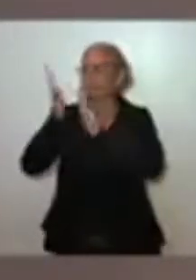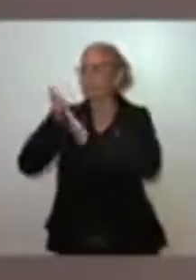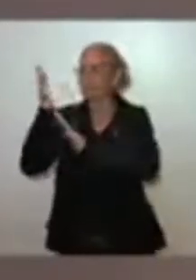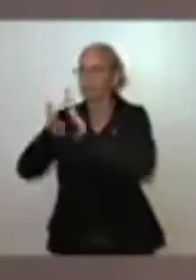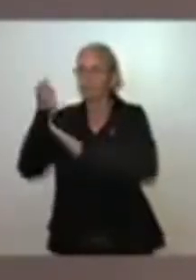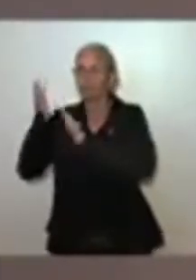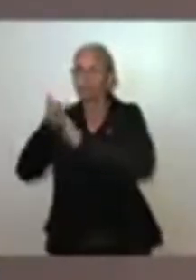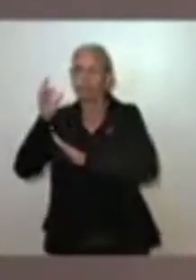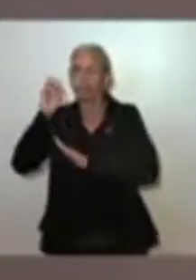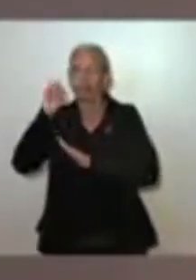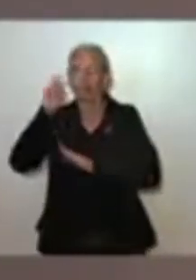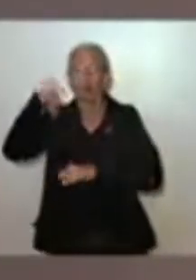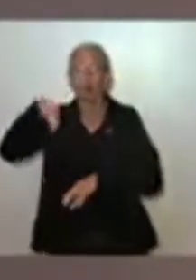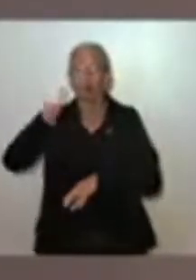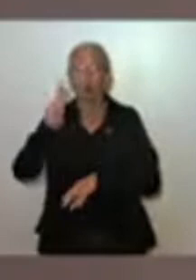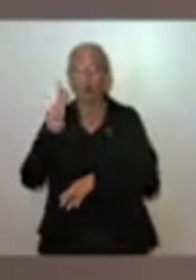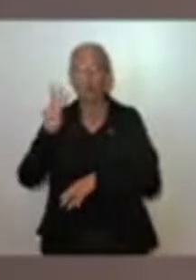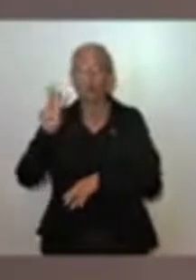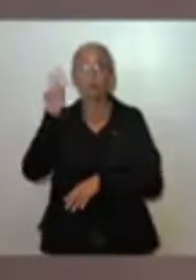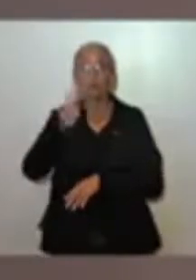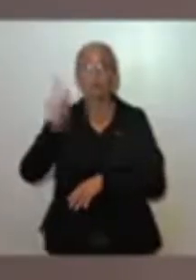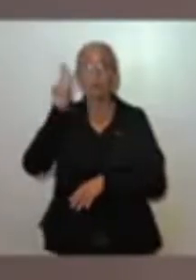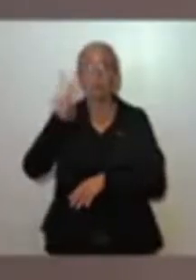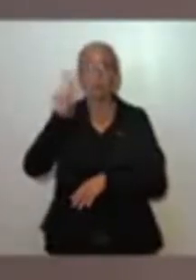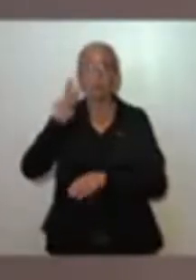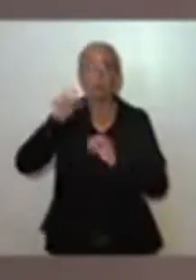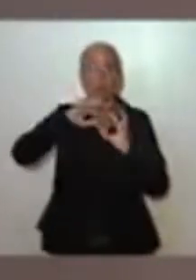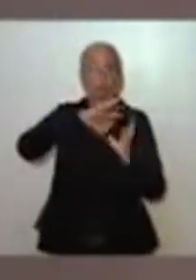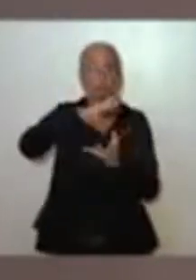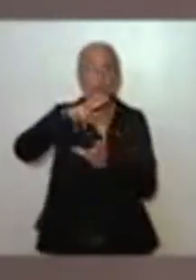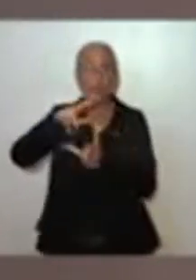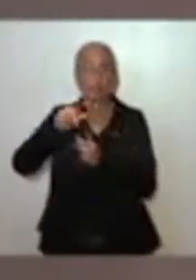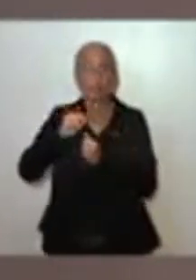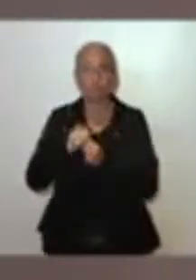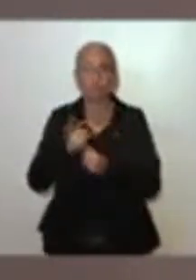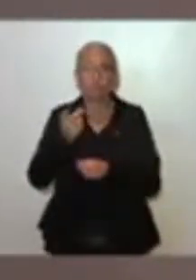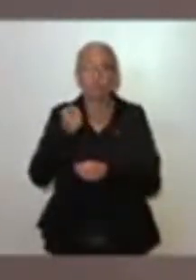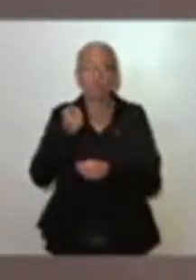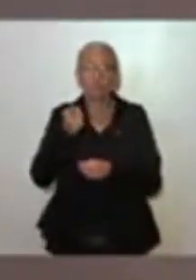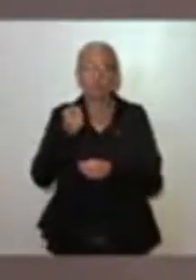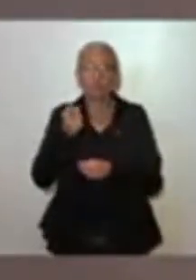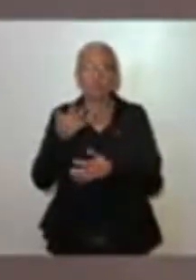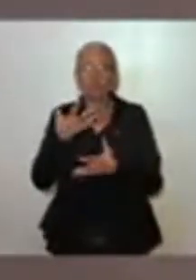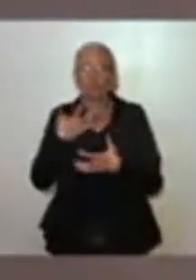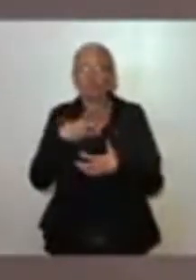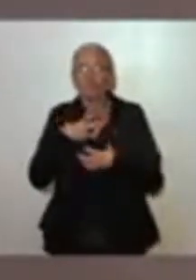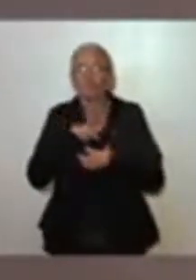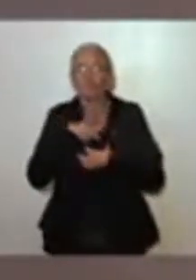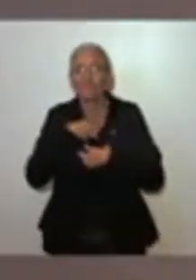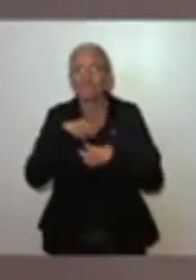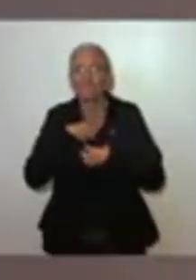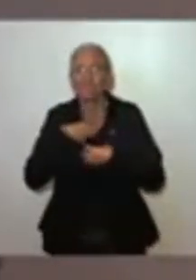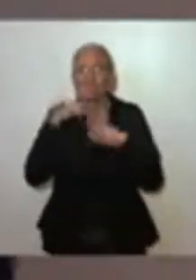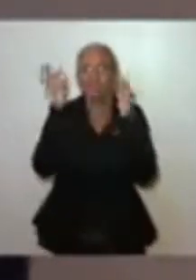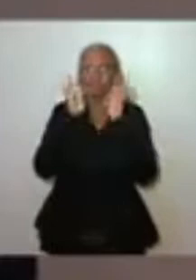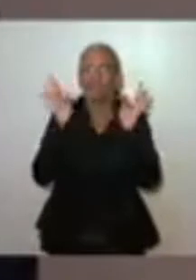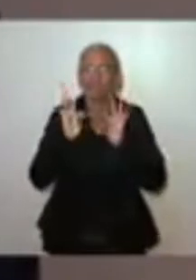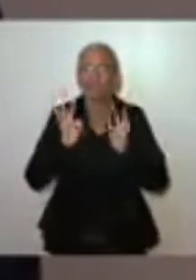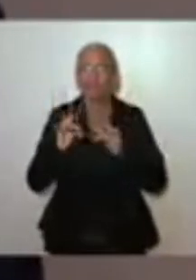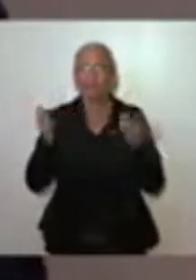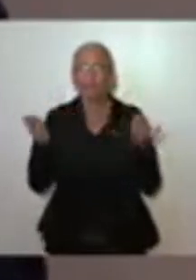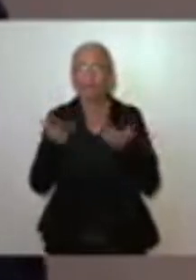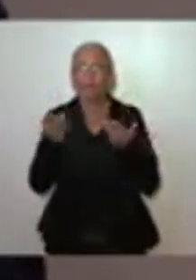ONU a universidade no Brasil e no exterior e poucos momentos me trazem tanta alegria como